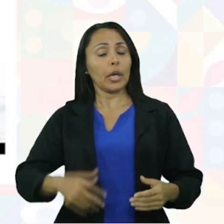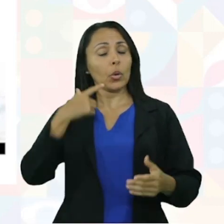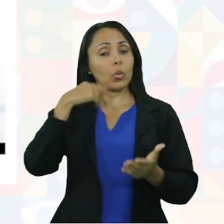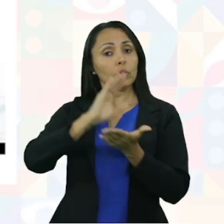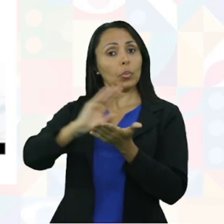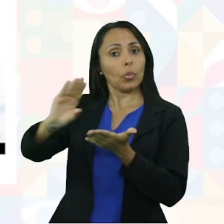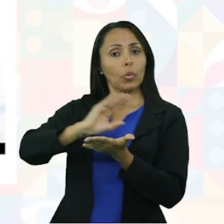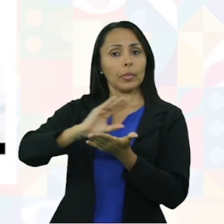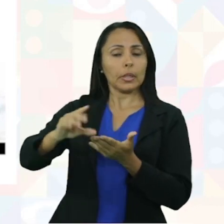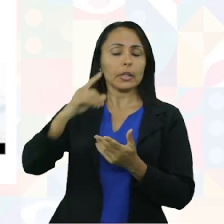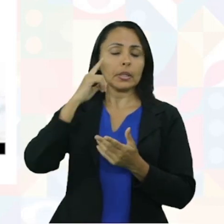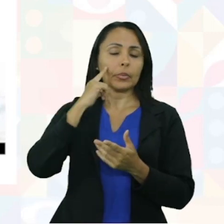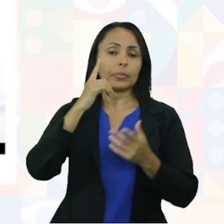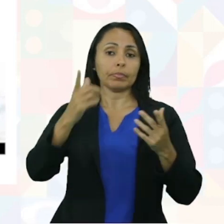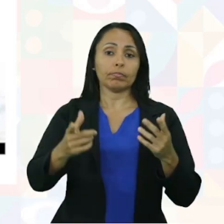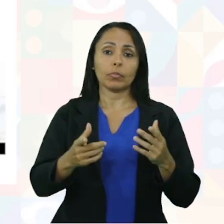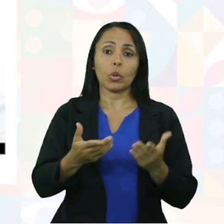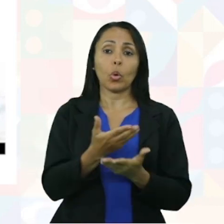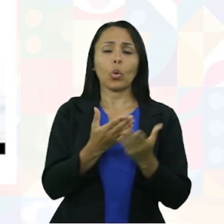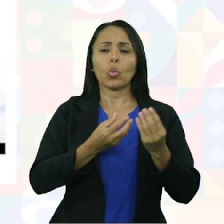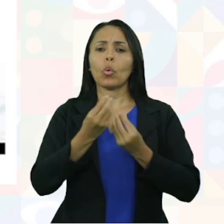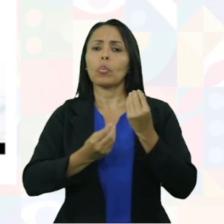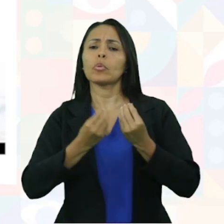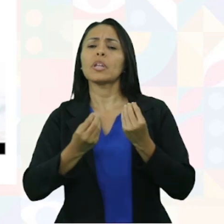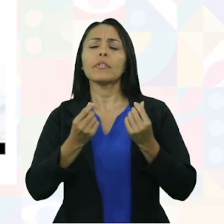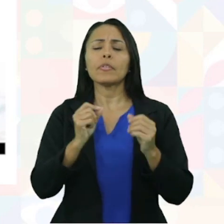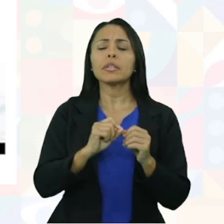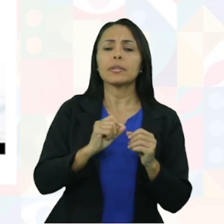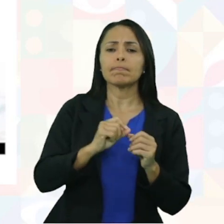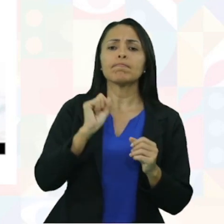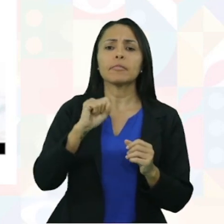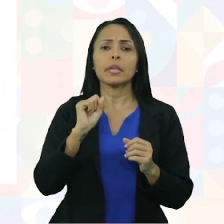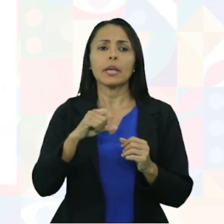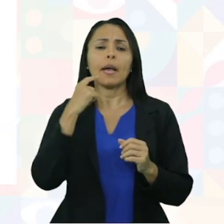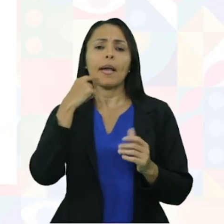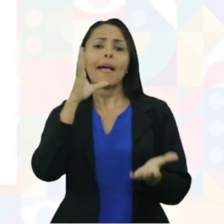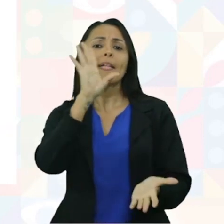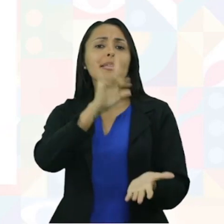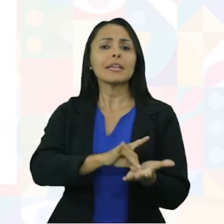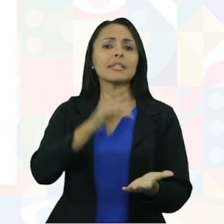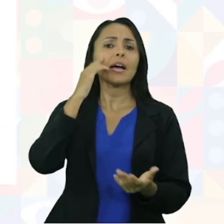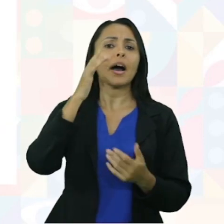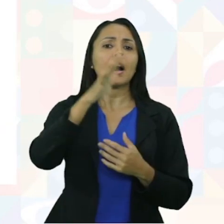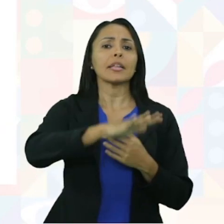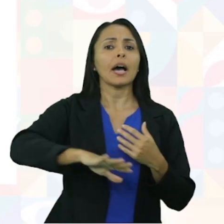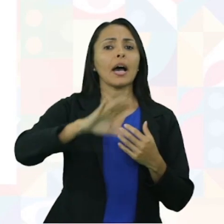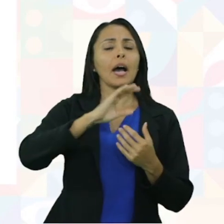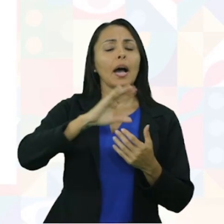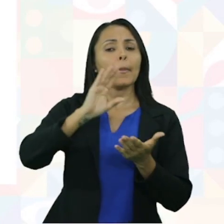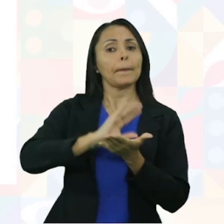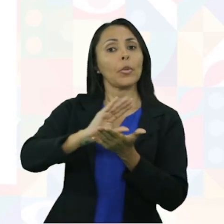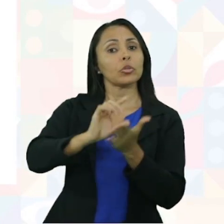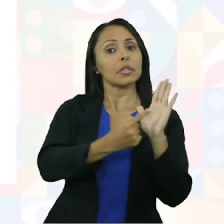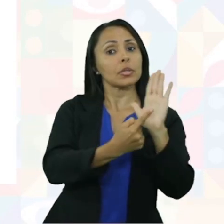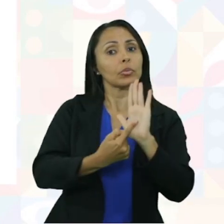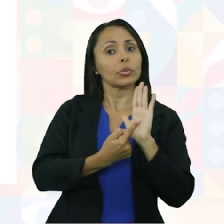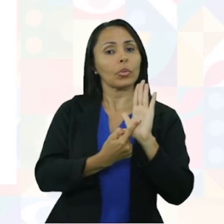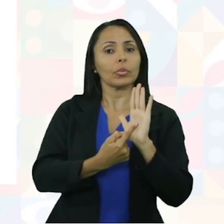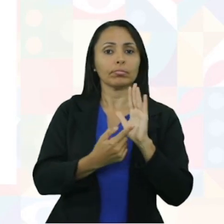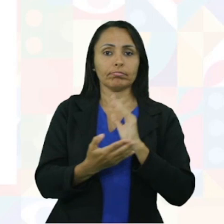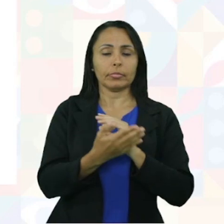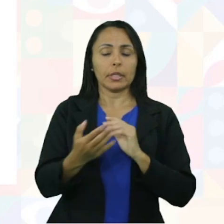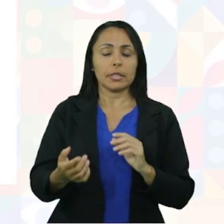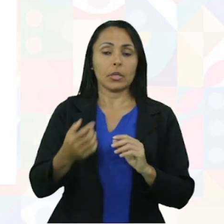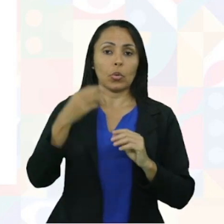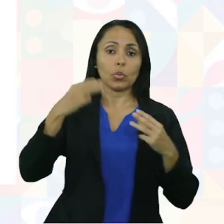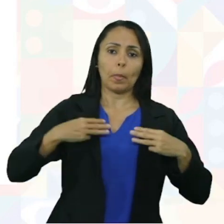unidades executoras, ou seja, como deve ser realizada a prestação de contas. Bem, segundo o